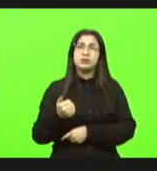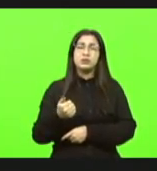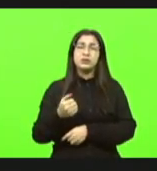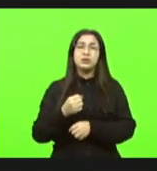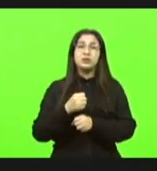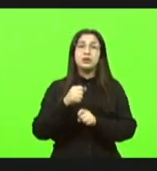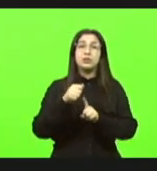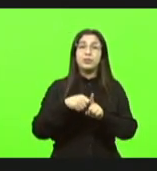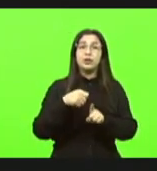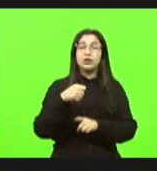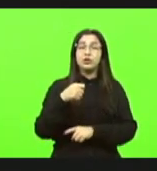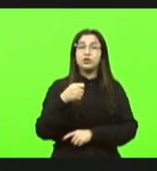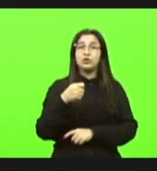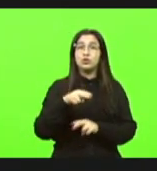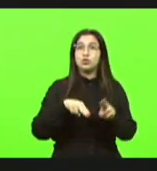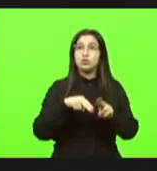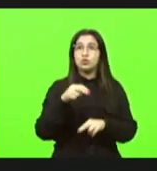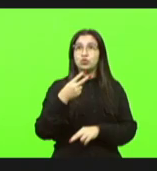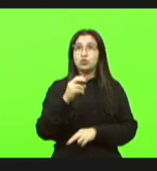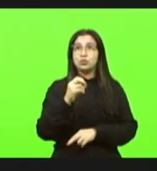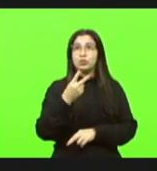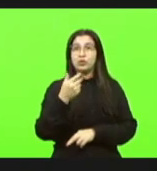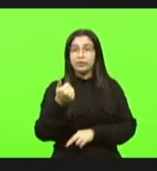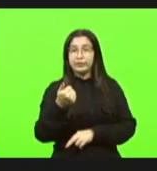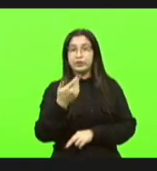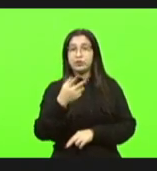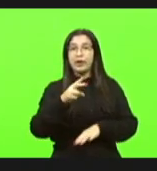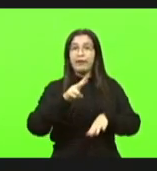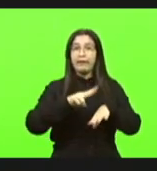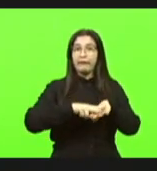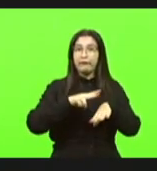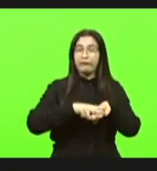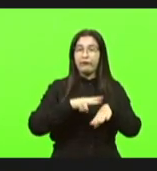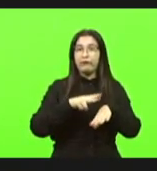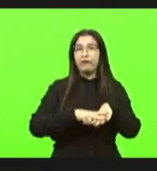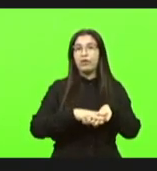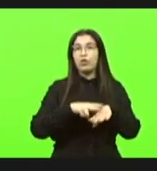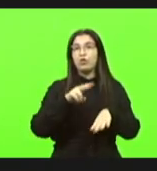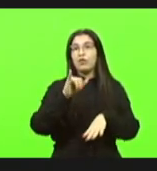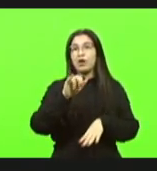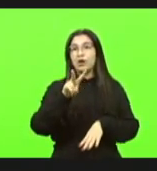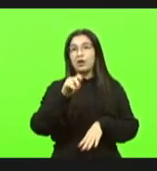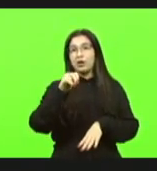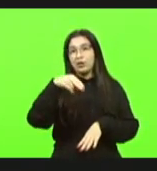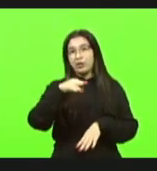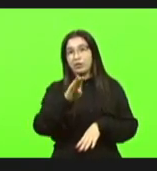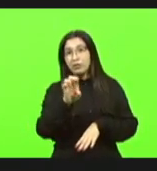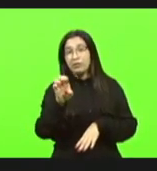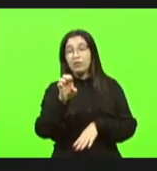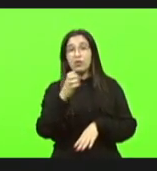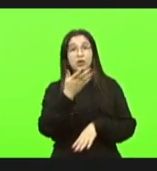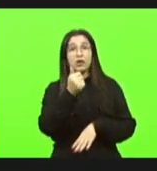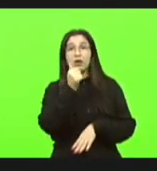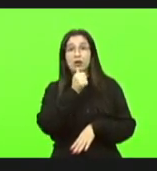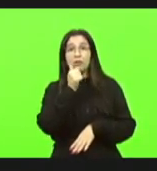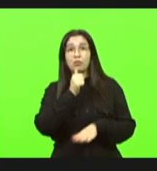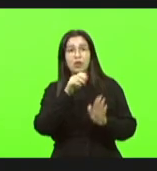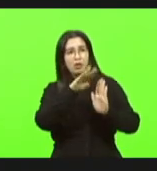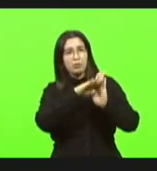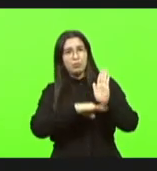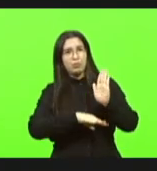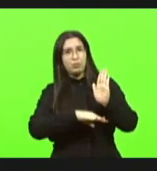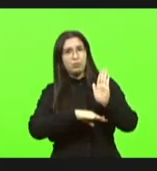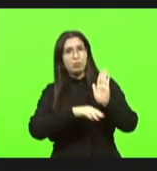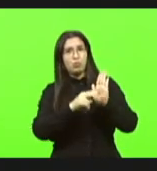2021 como por exemplo a viúva do seu cálcio cassildo maldaner a dona Ivone né Ela não posta nessa lista